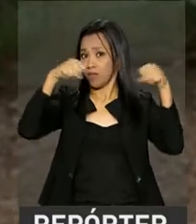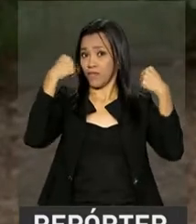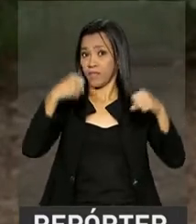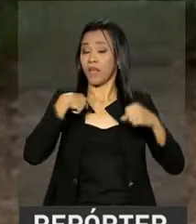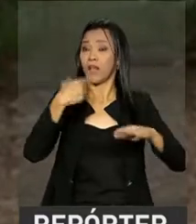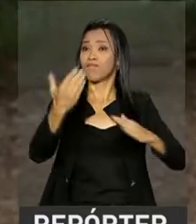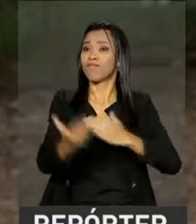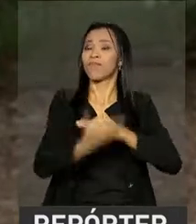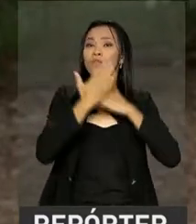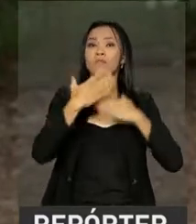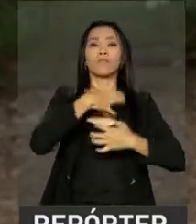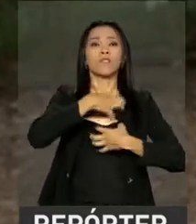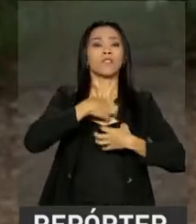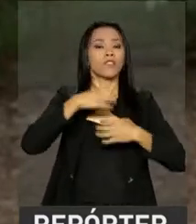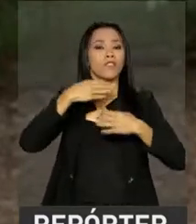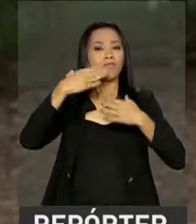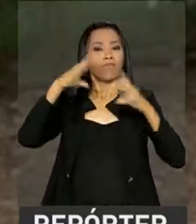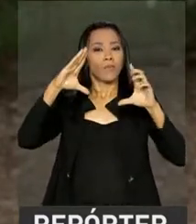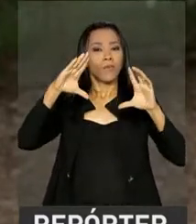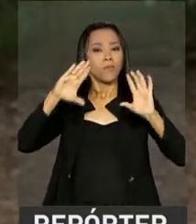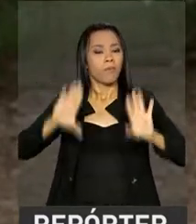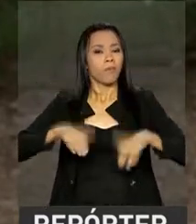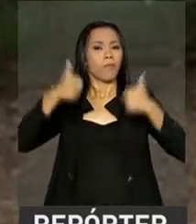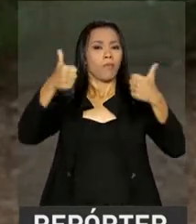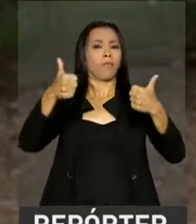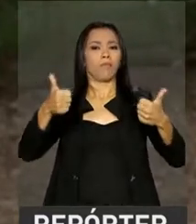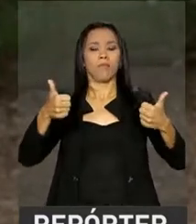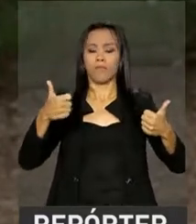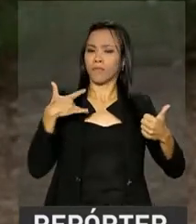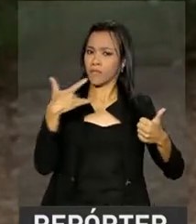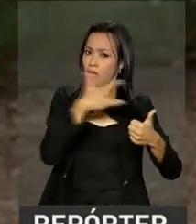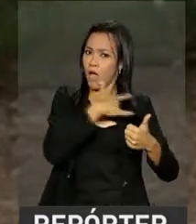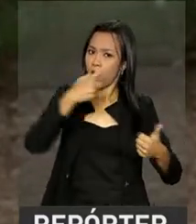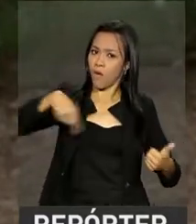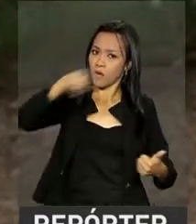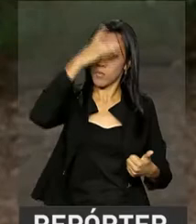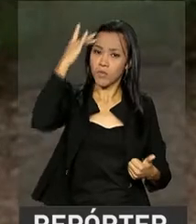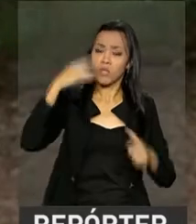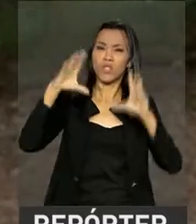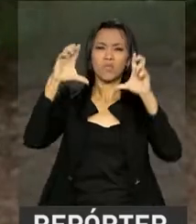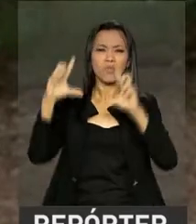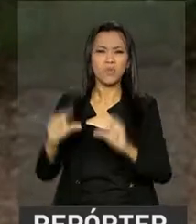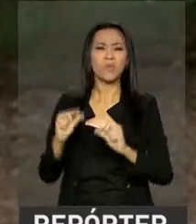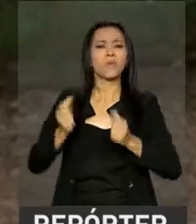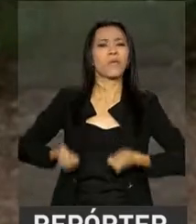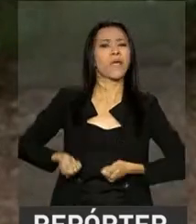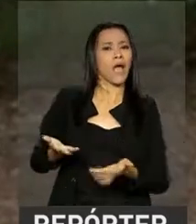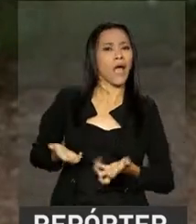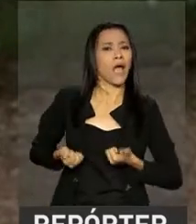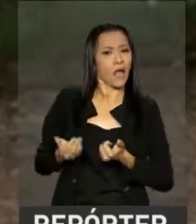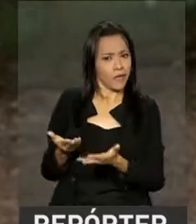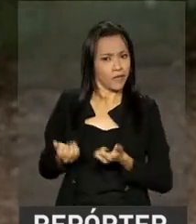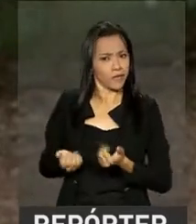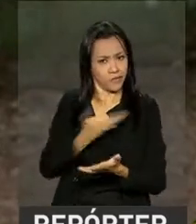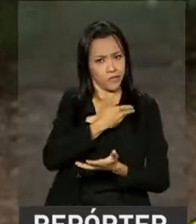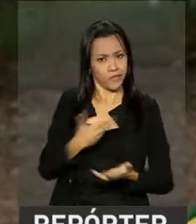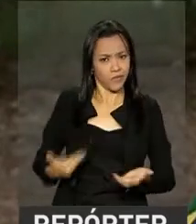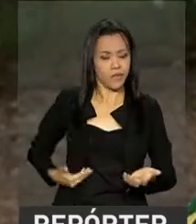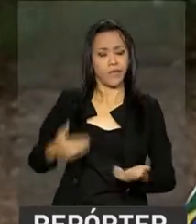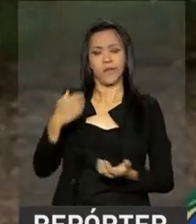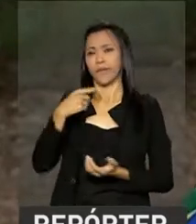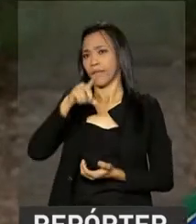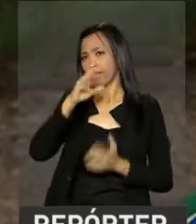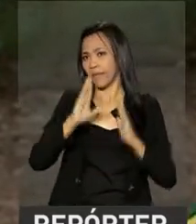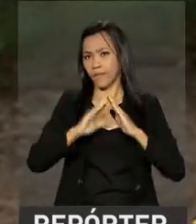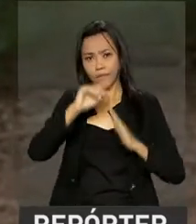bem estar e da saúde das pessoas e diminui o gasto público com hospitais e